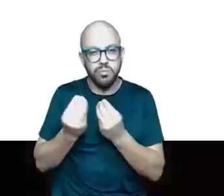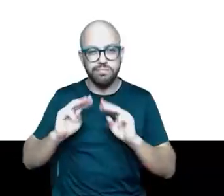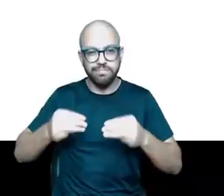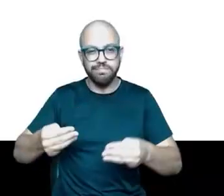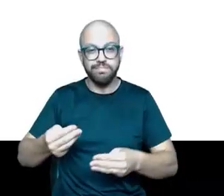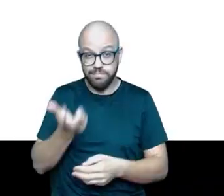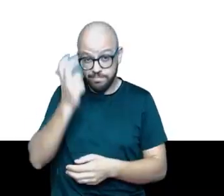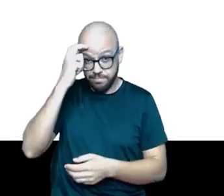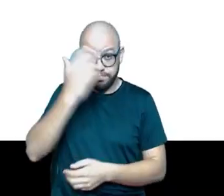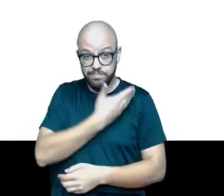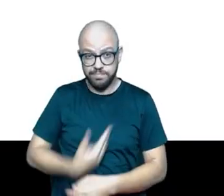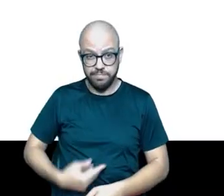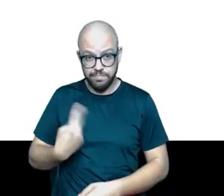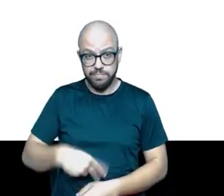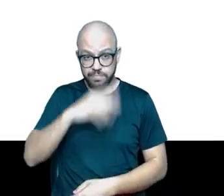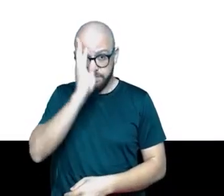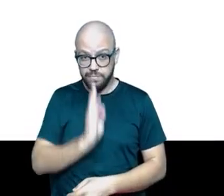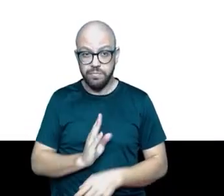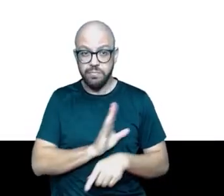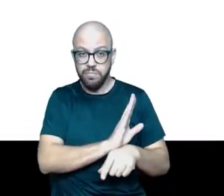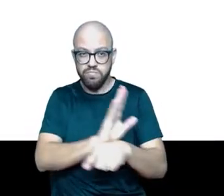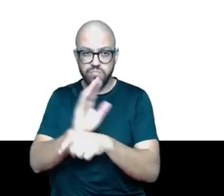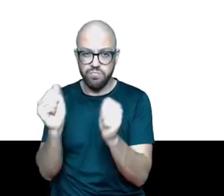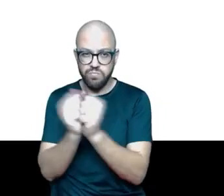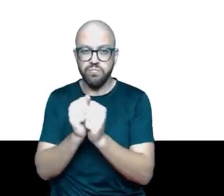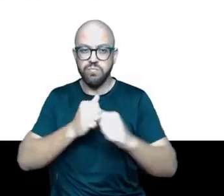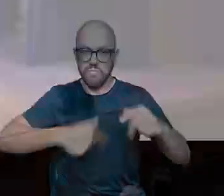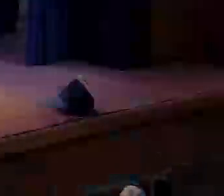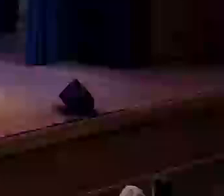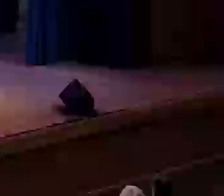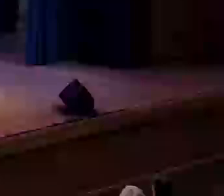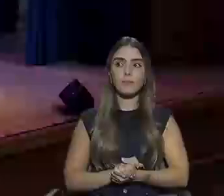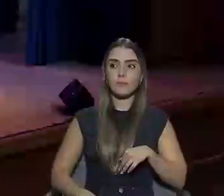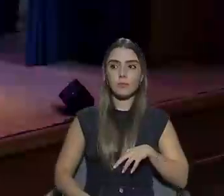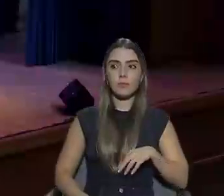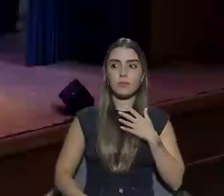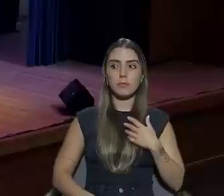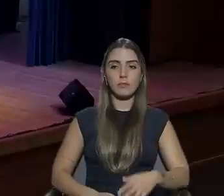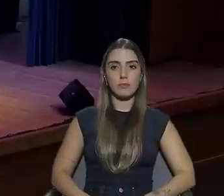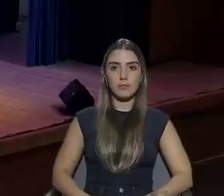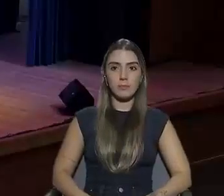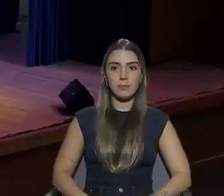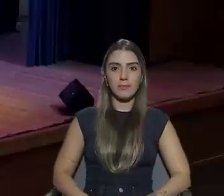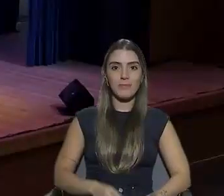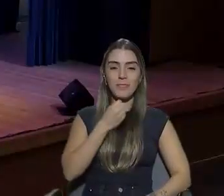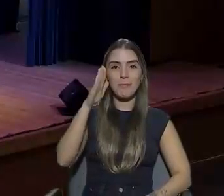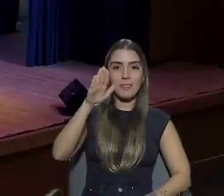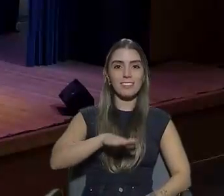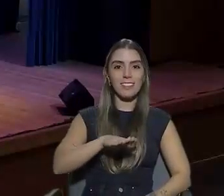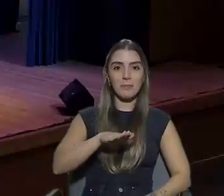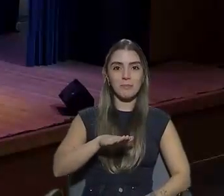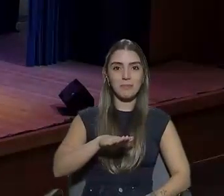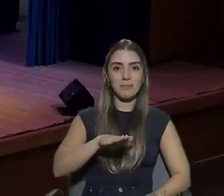Logos, Lei Rouanet, Ministério da Cultura, Governo do Brasil, do lado do povo brasileiro. Miriam Scott,